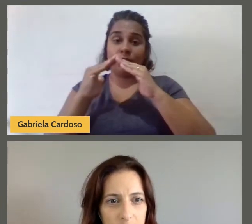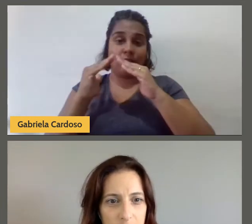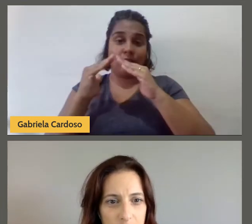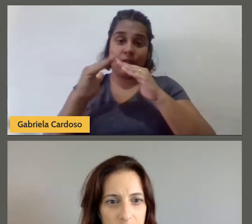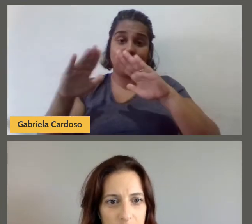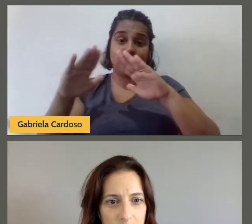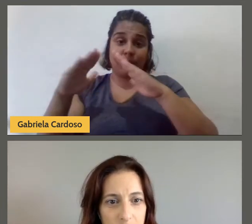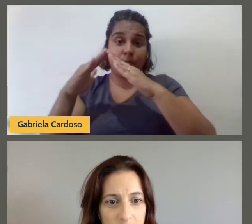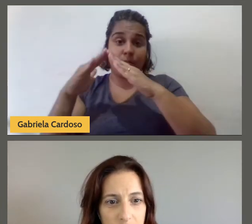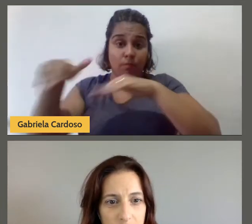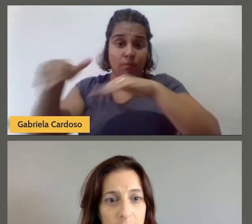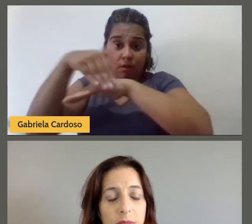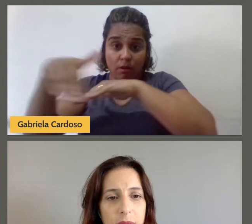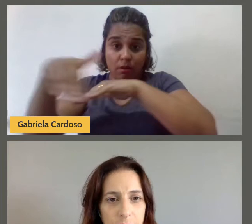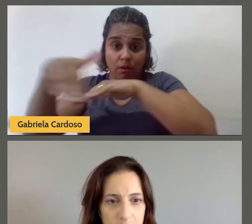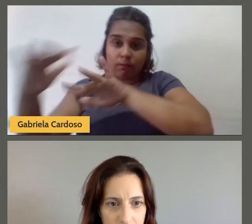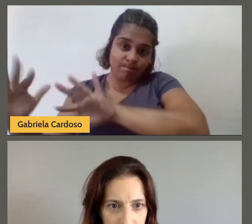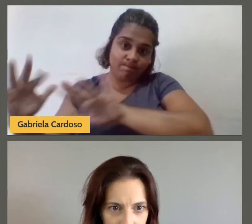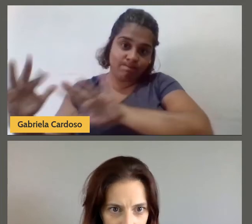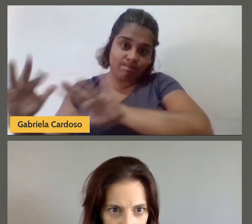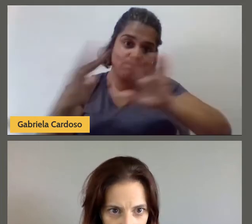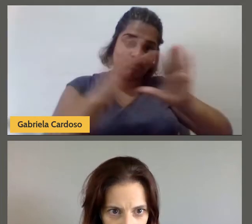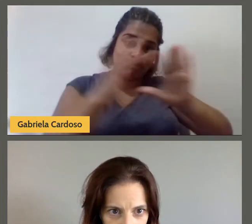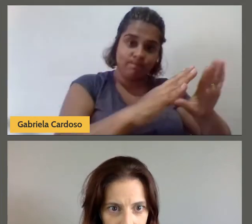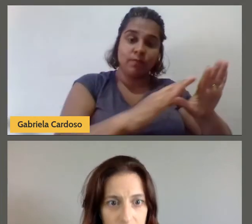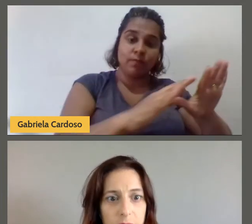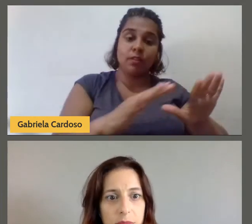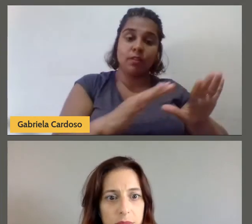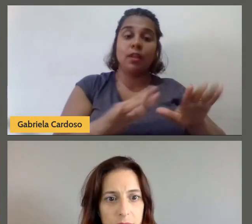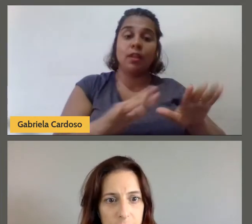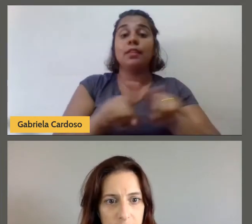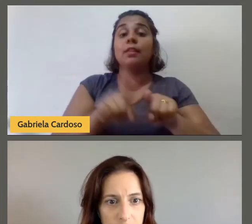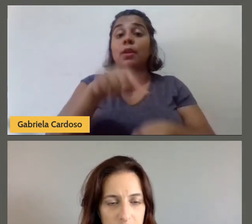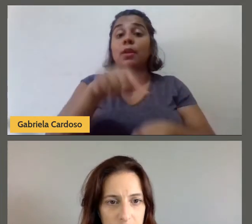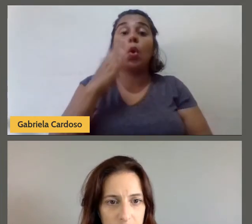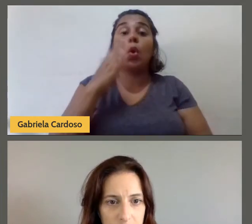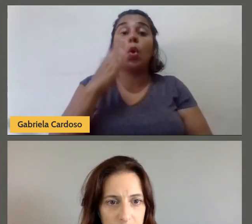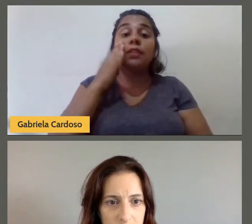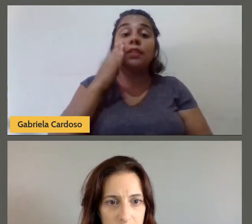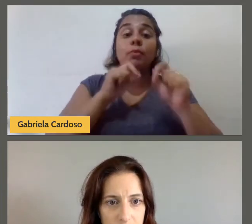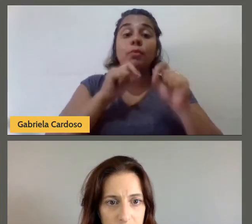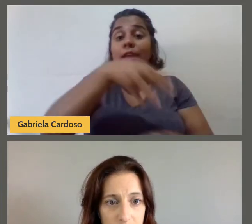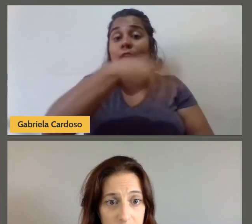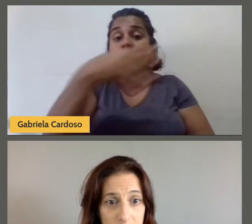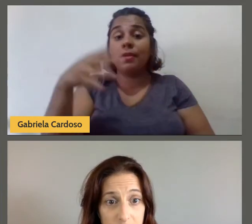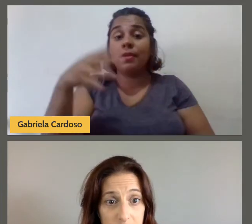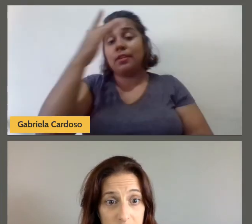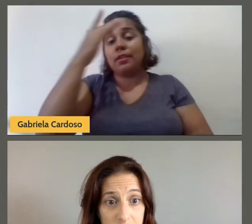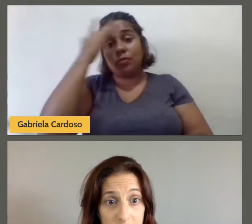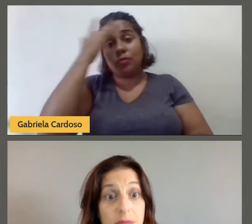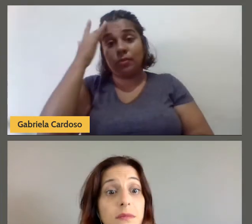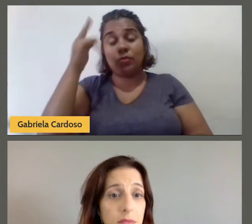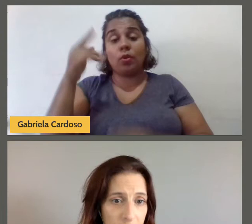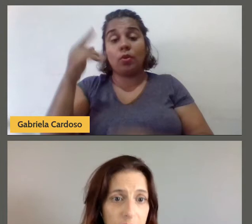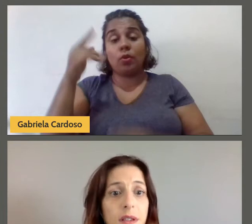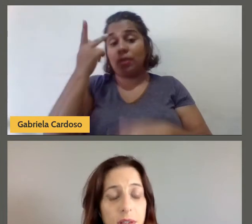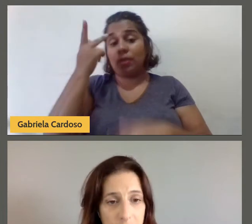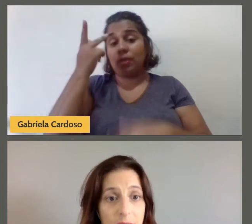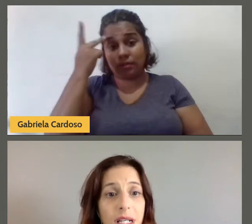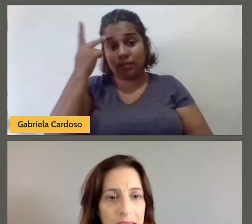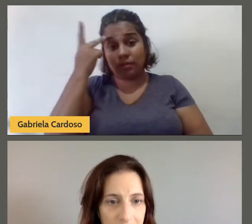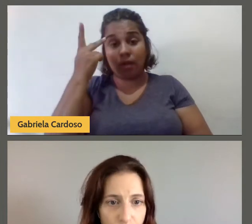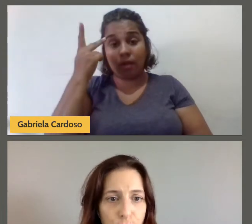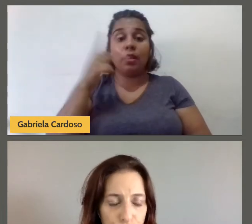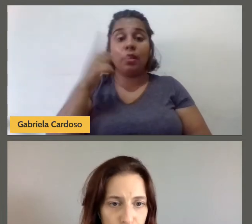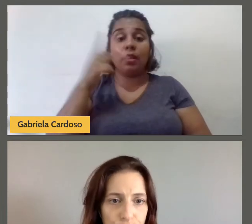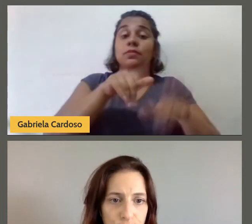Plano Municipal de Integração aos Imigrantes da cidade de São Paulo. Então, no final das contas, o que o Migraflix está fazendo, às vezes a gente até reporta para a prefeitura,